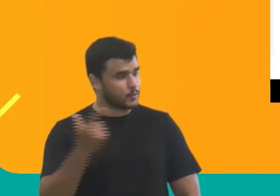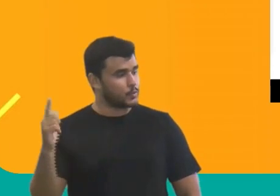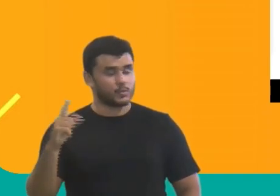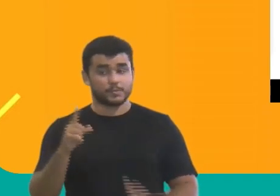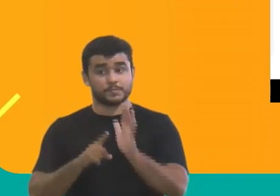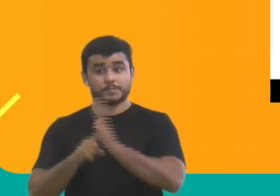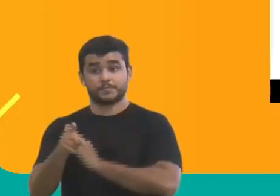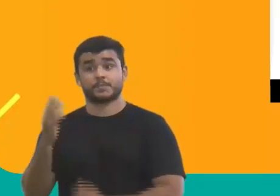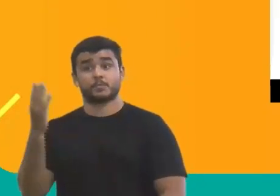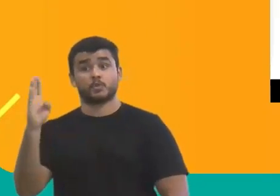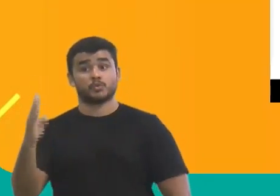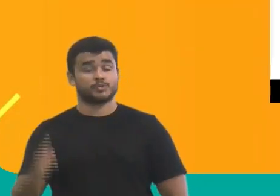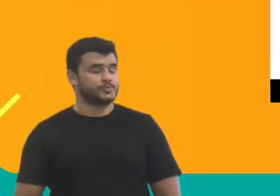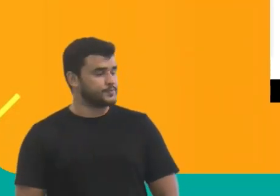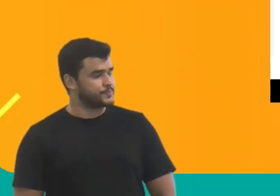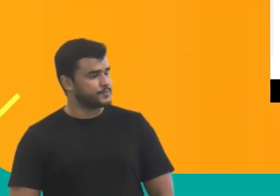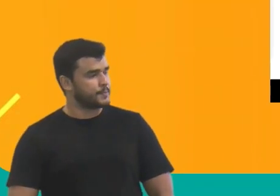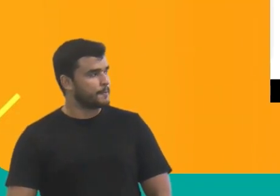de biologia?